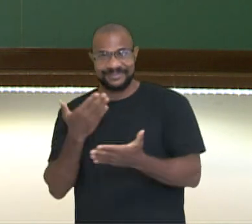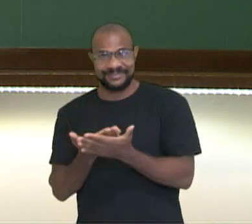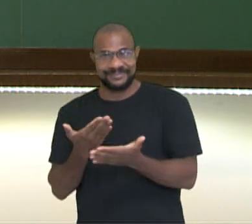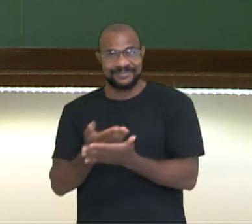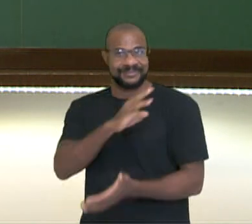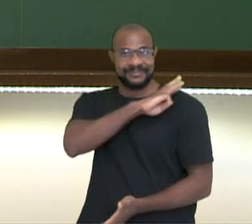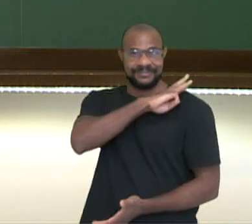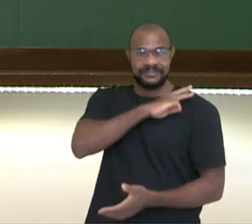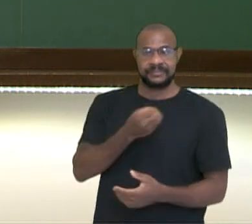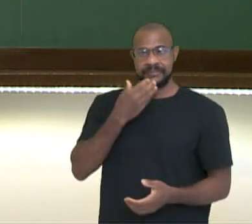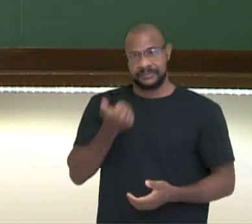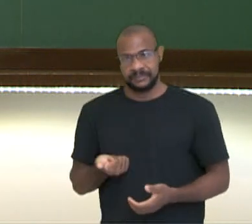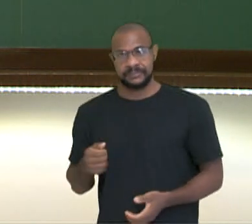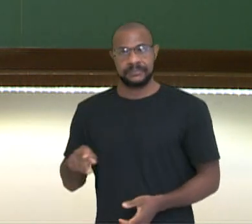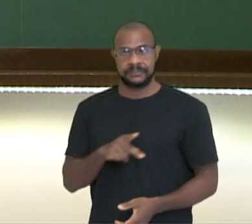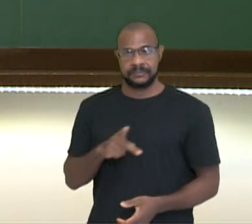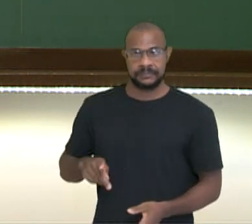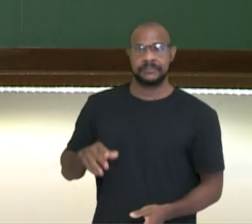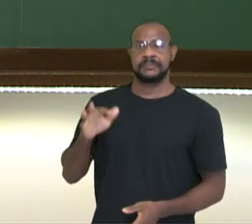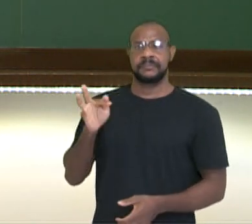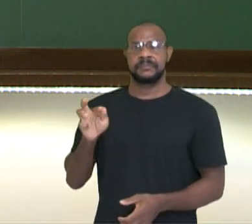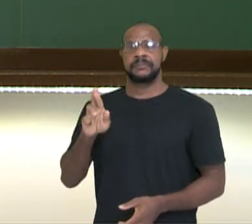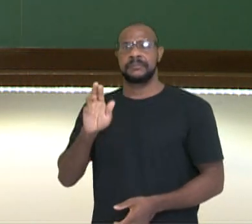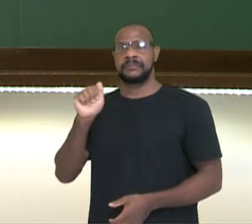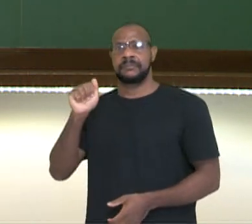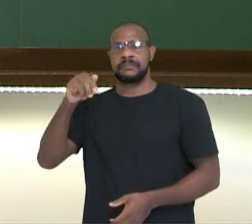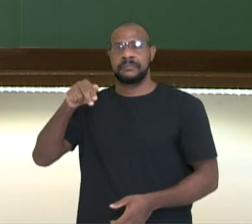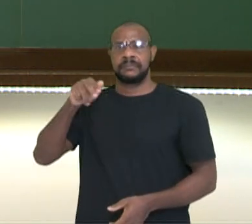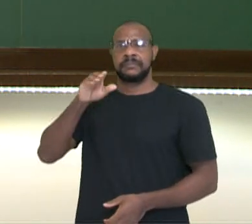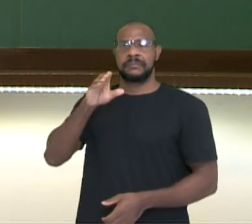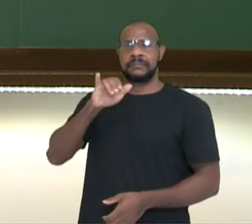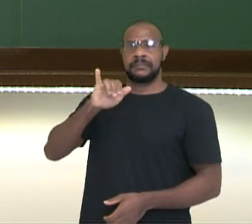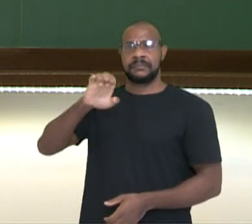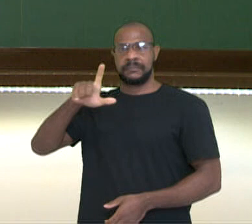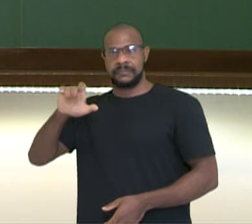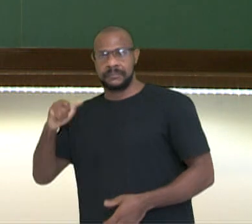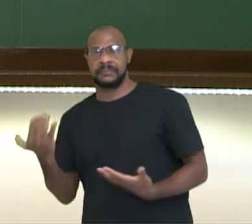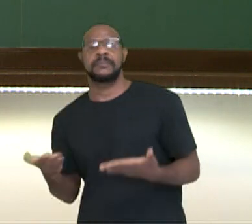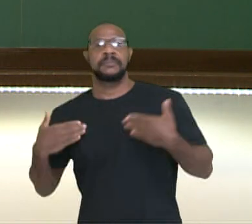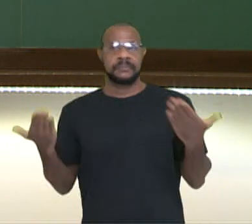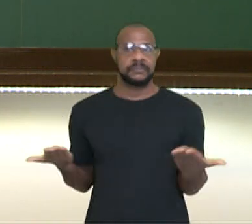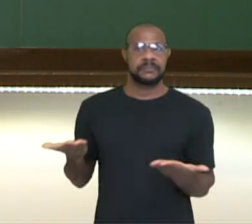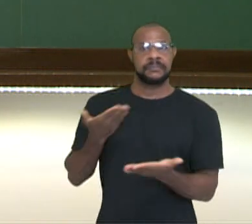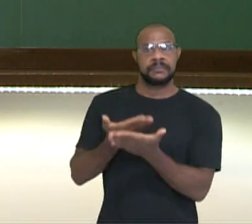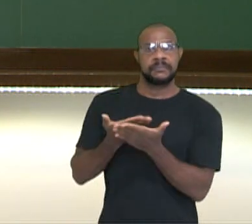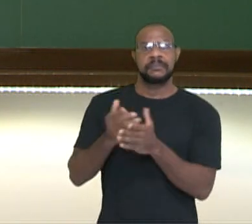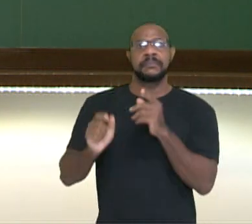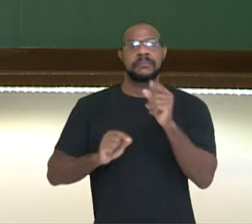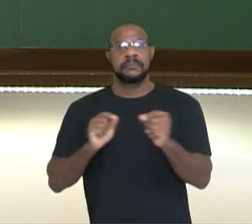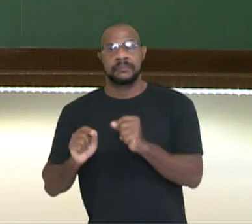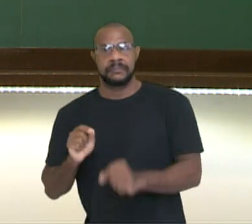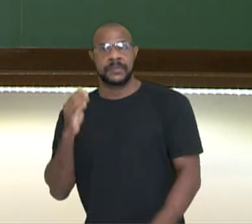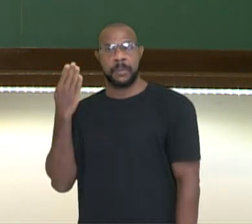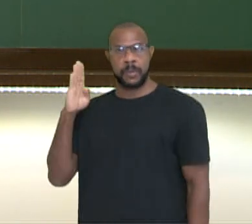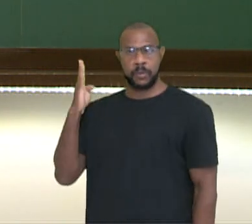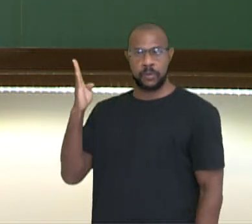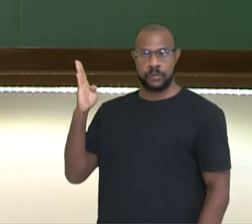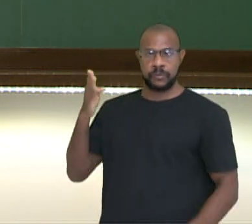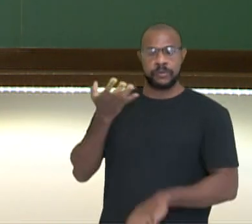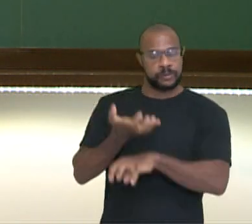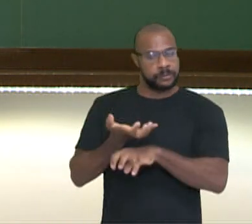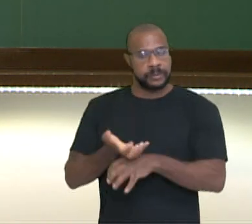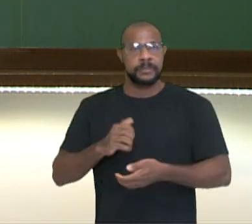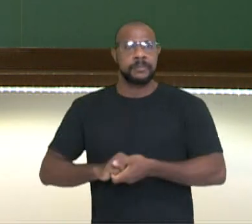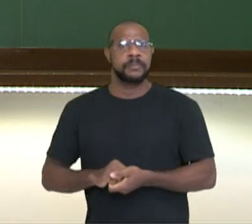alunos da terceira série, tudo bem com vocês? Eu sou a professora Fran para mais uma aula de biologia. E nessa aula a gente vai continuar falando de genética, mas um tema um